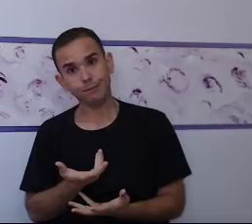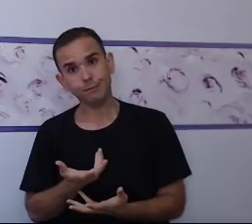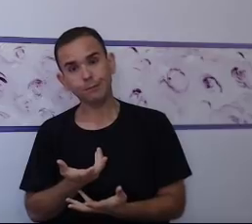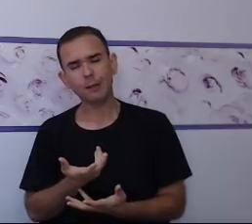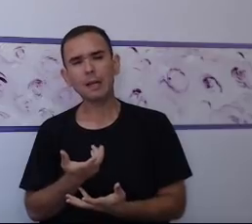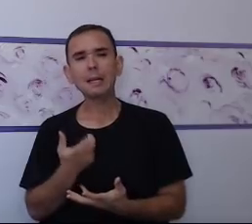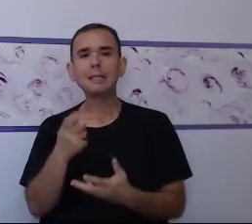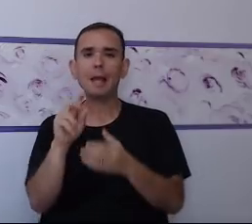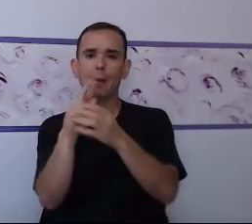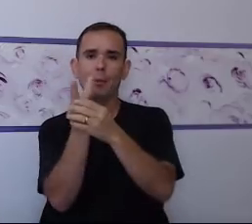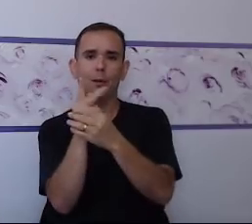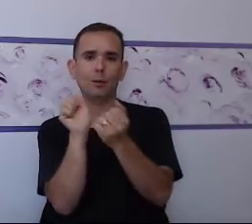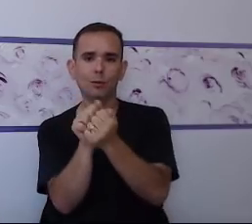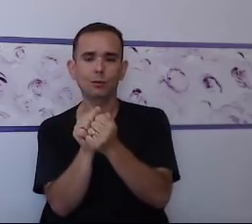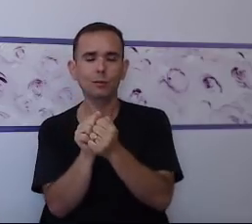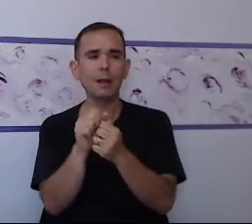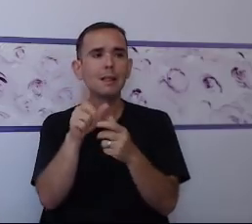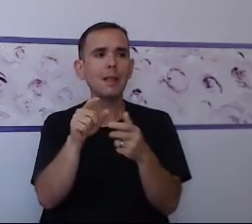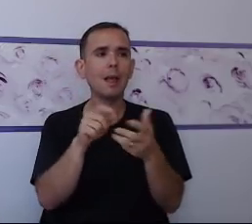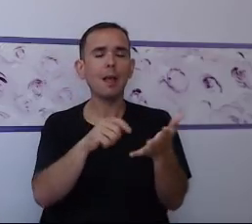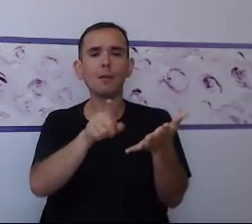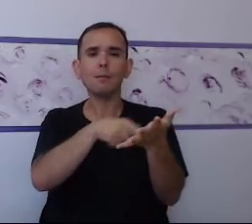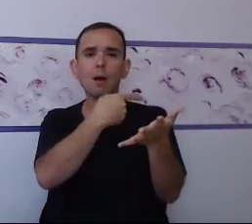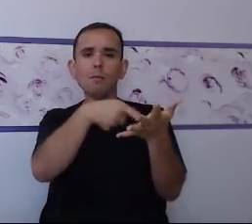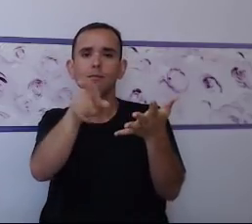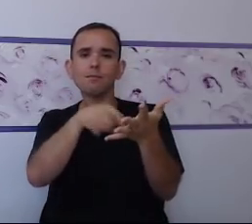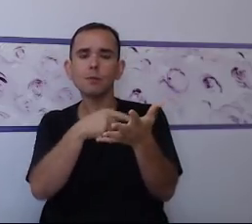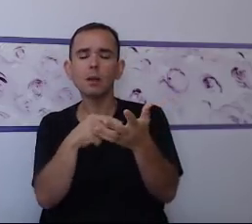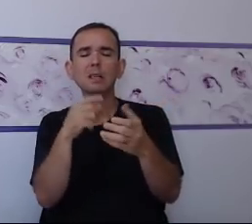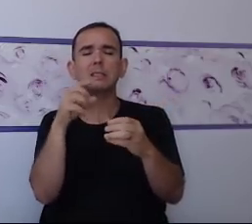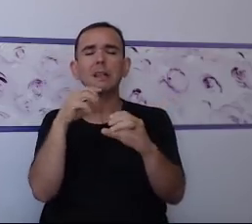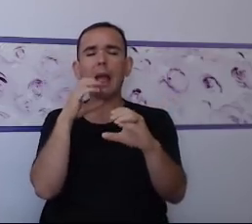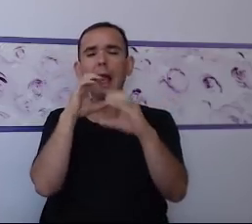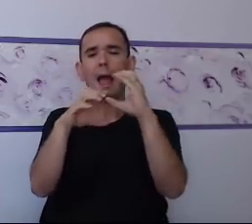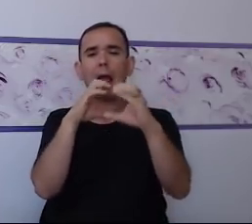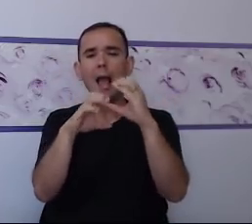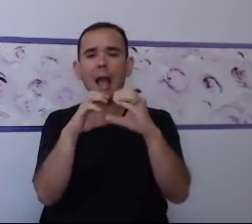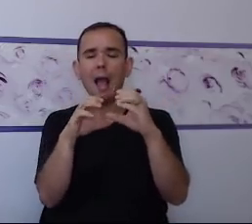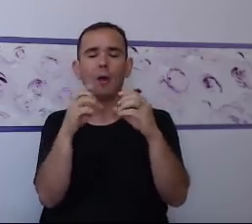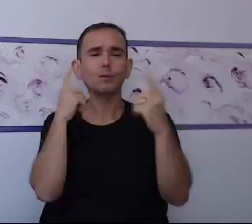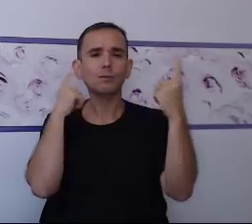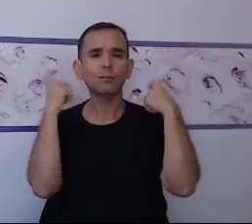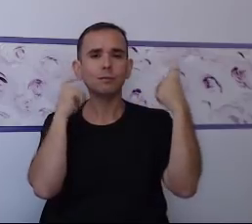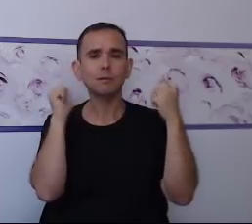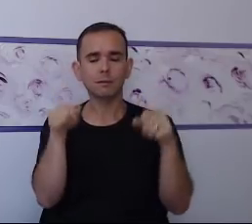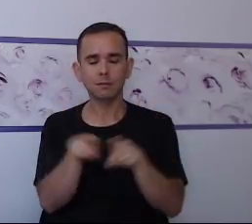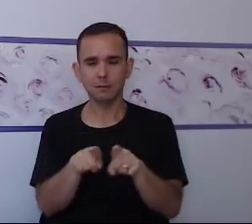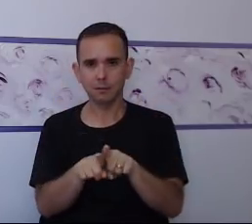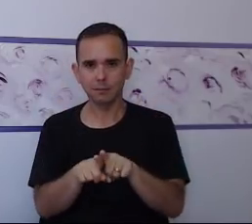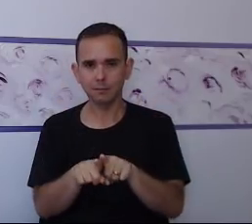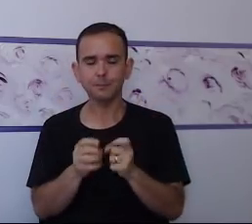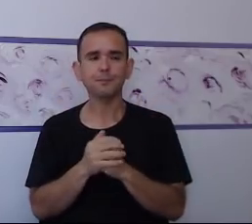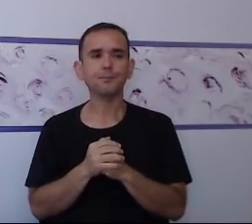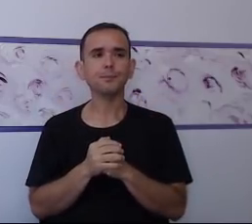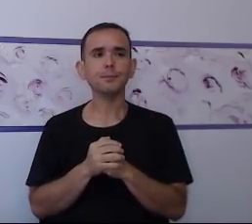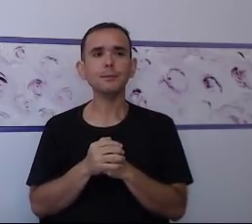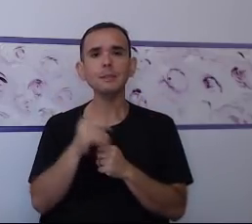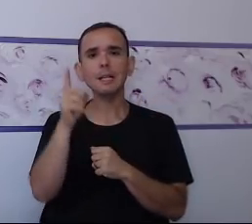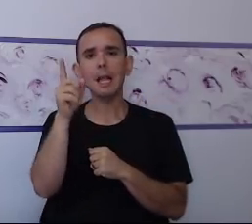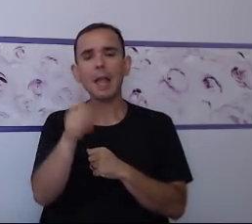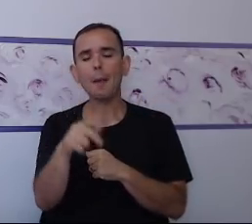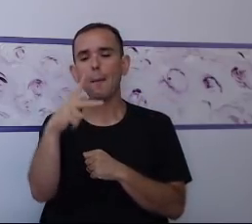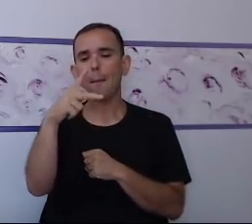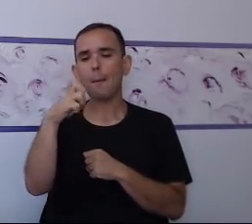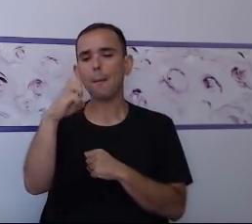são os softwares, e temos também as pranchas e os alvos de comunicação. As pranchas de comunicação e os alvos de comunicação são as